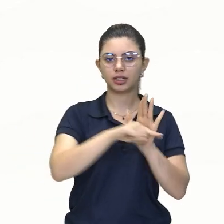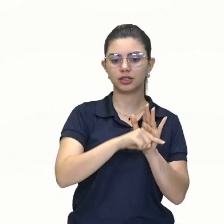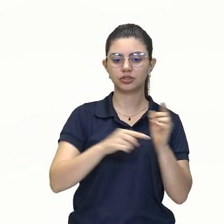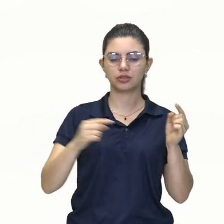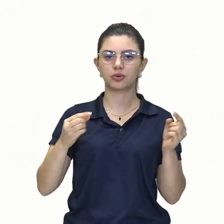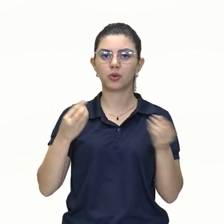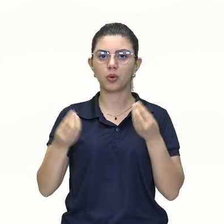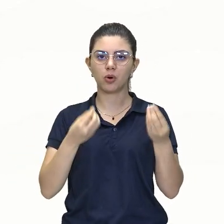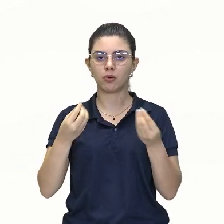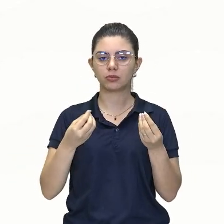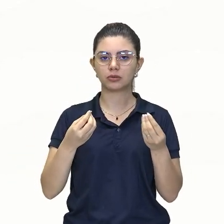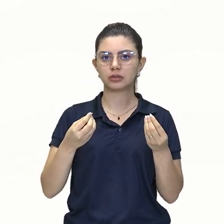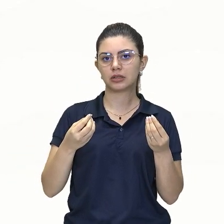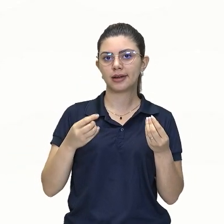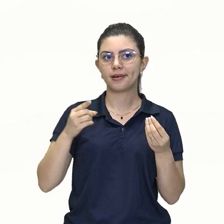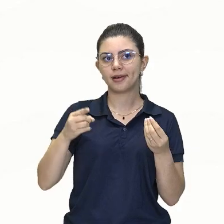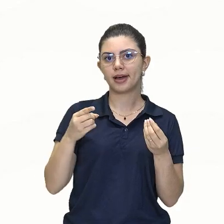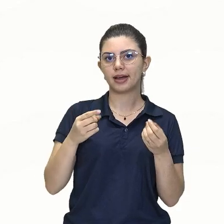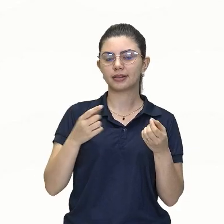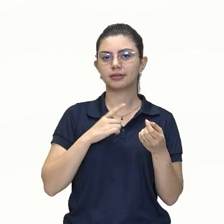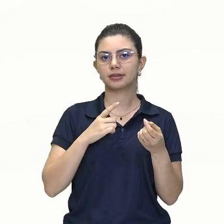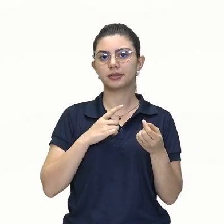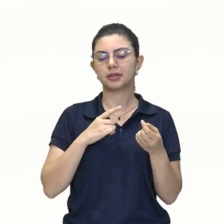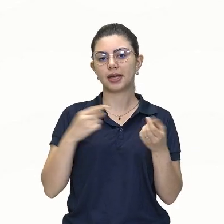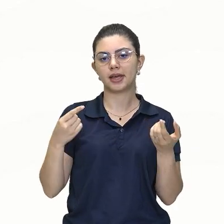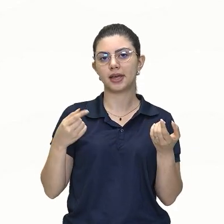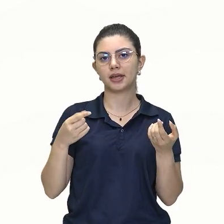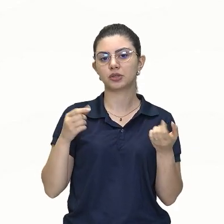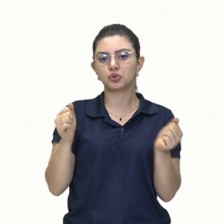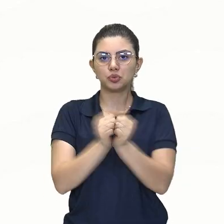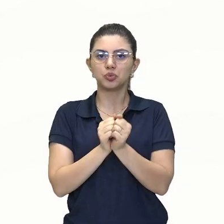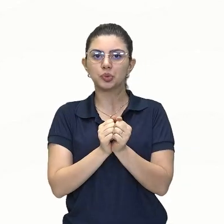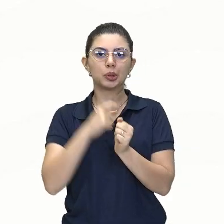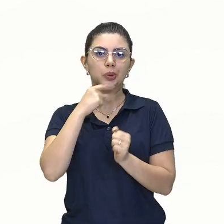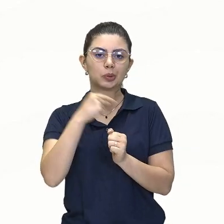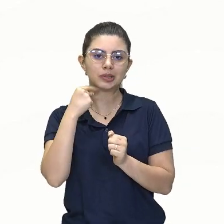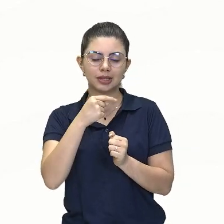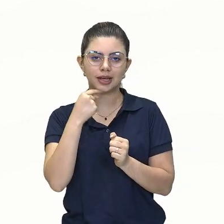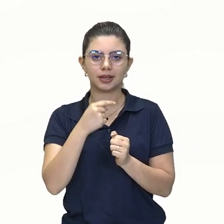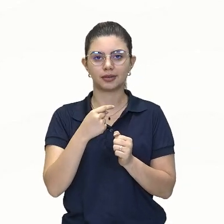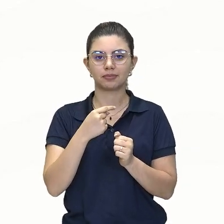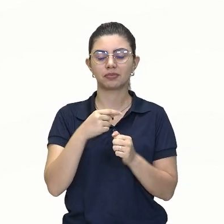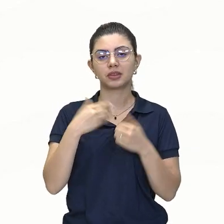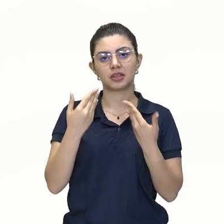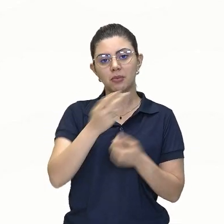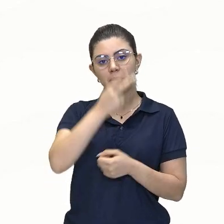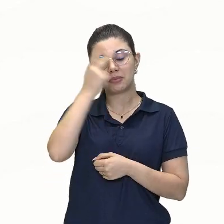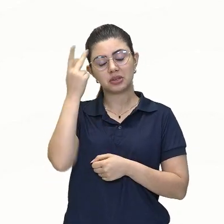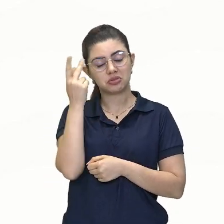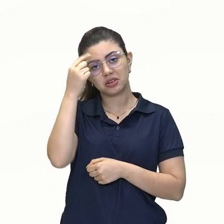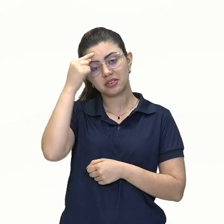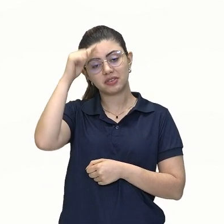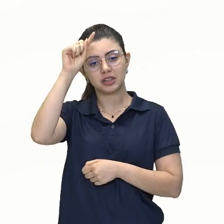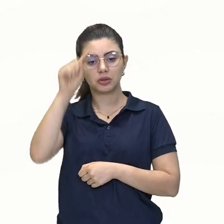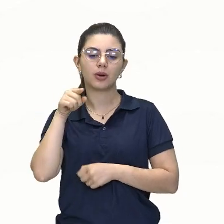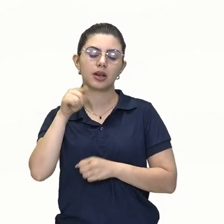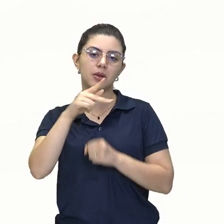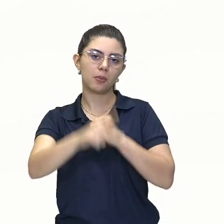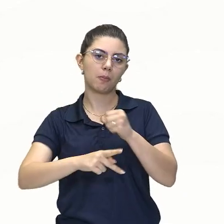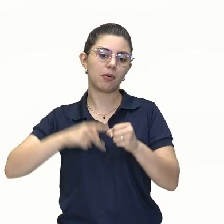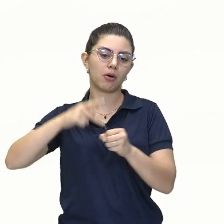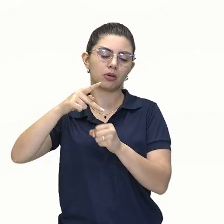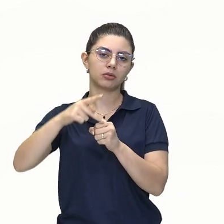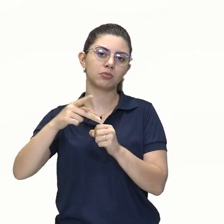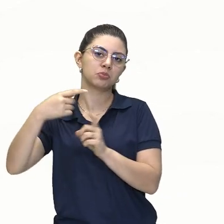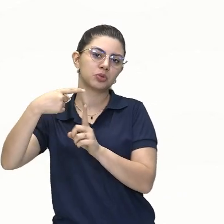opostos, né? É importante que você reconheça que isso aí foi uma atribuição. Alguém disse o próton vai ser positivo e o elétron